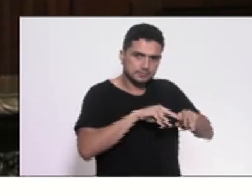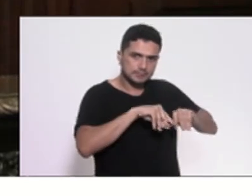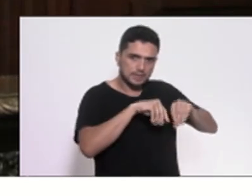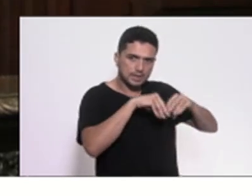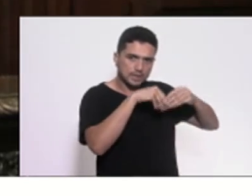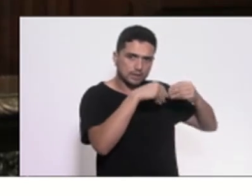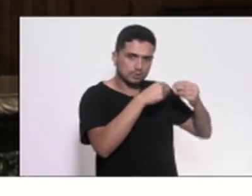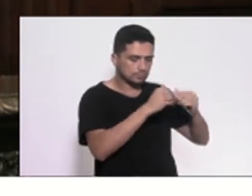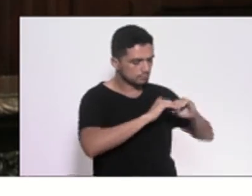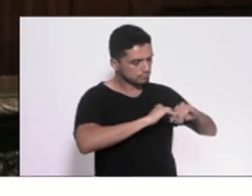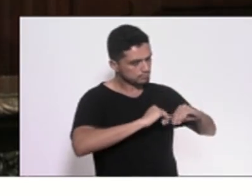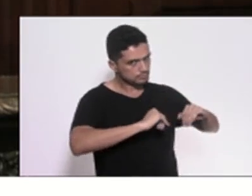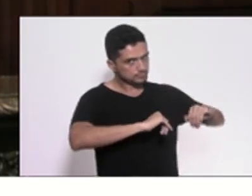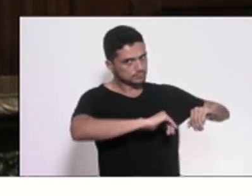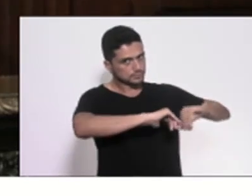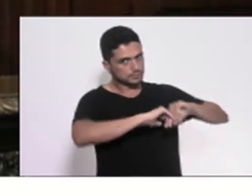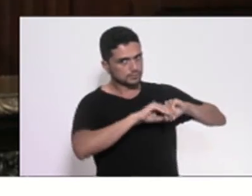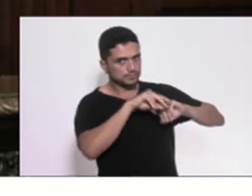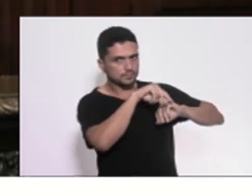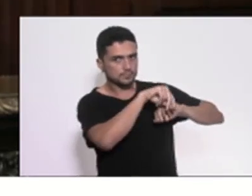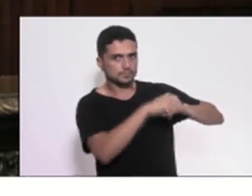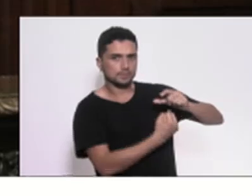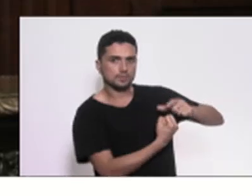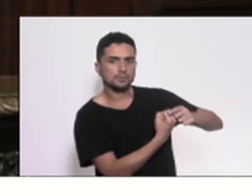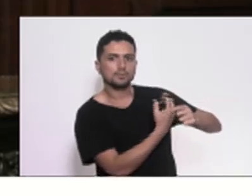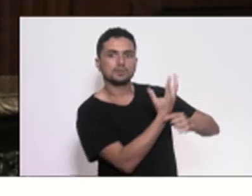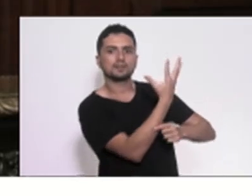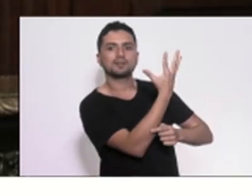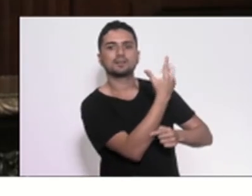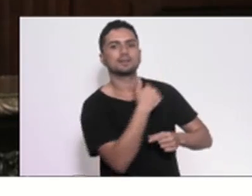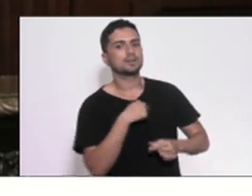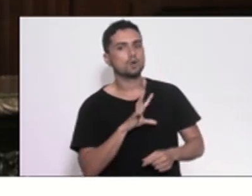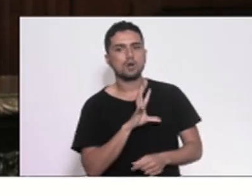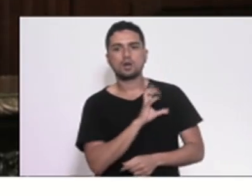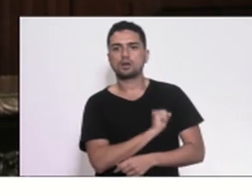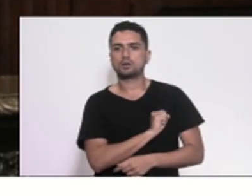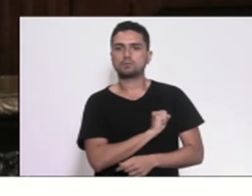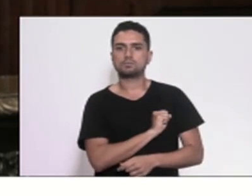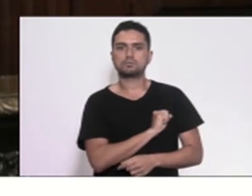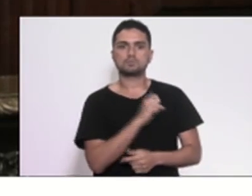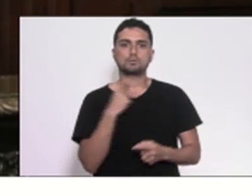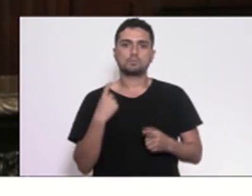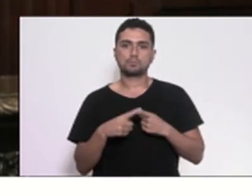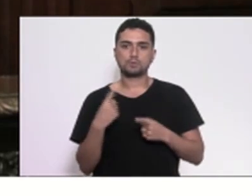se puder, boto no chão. Porque